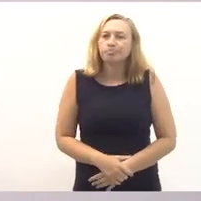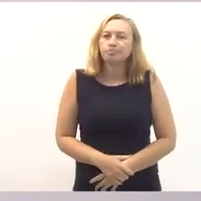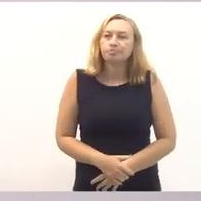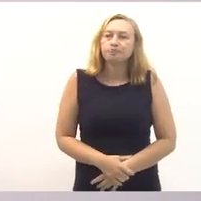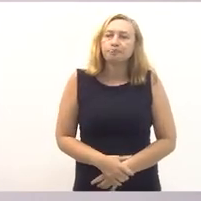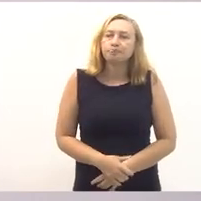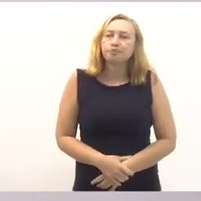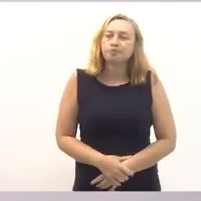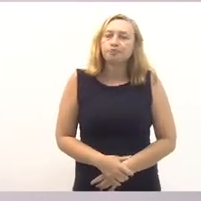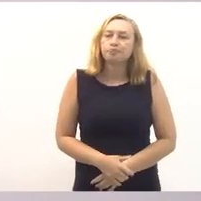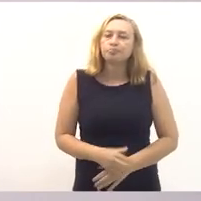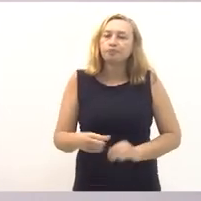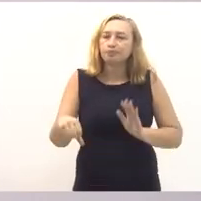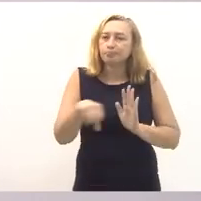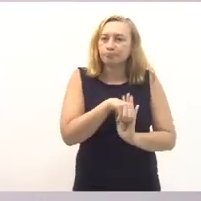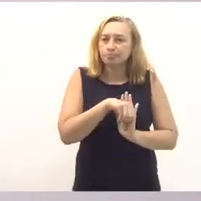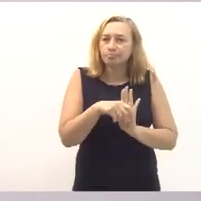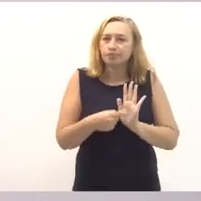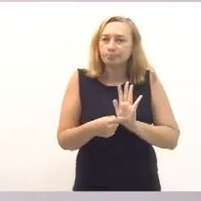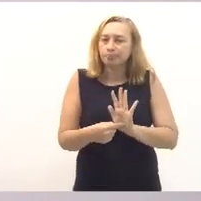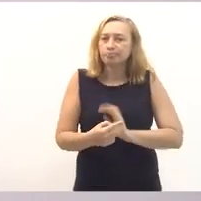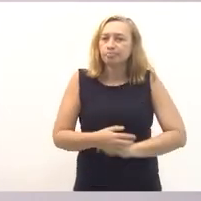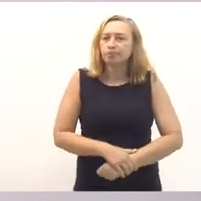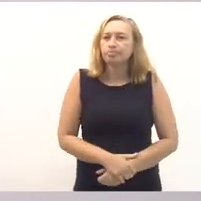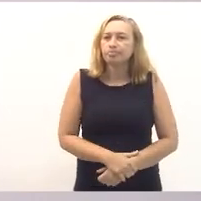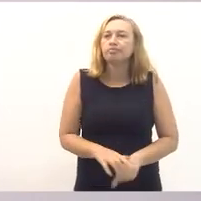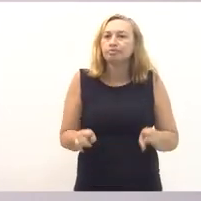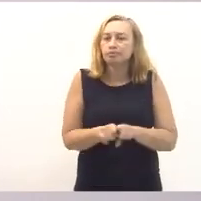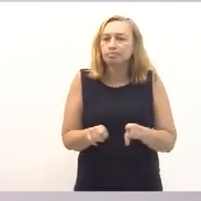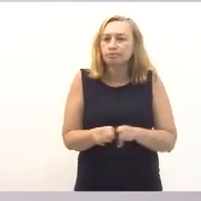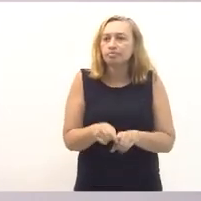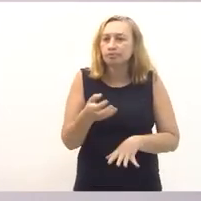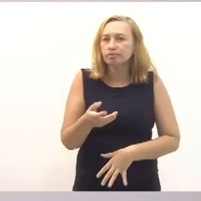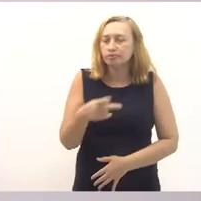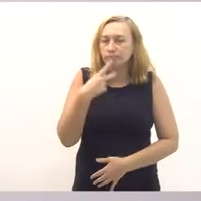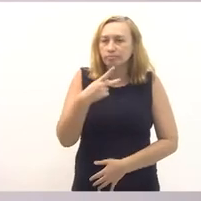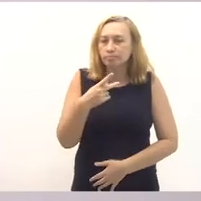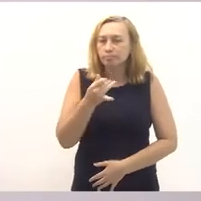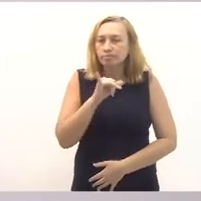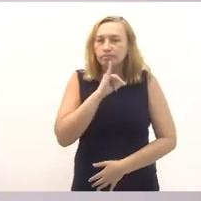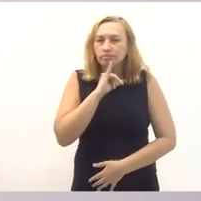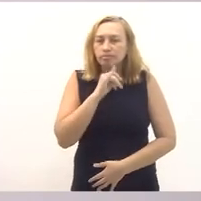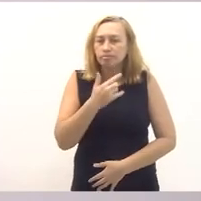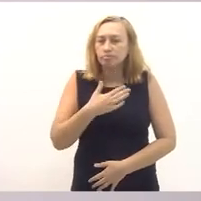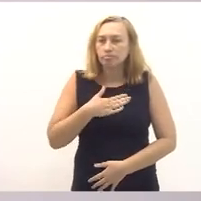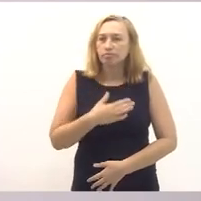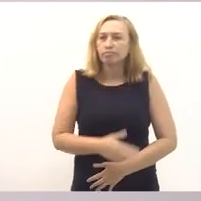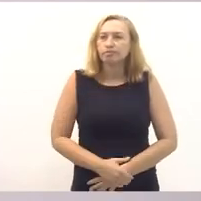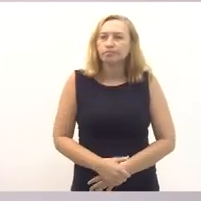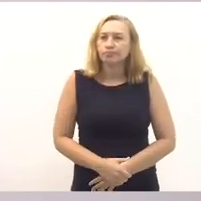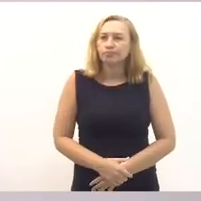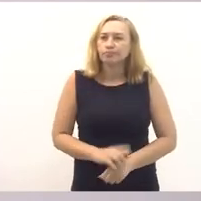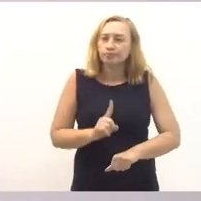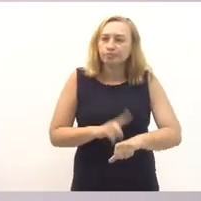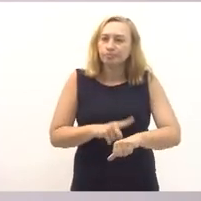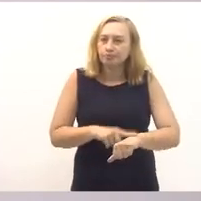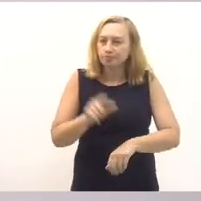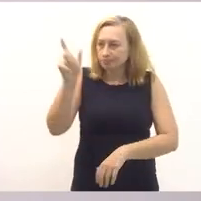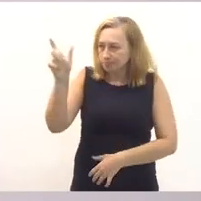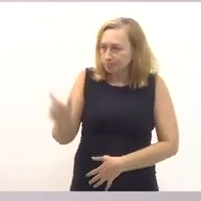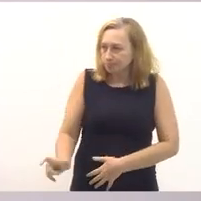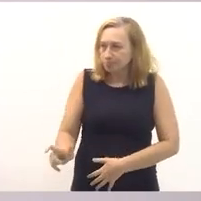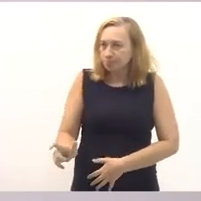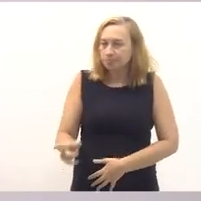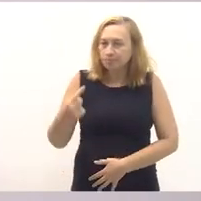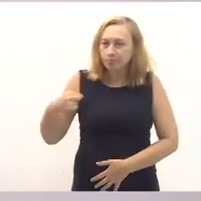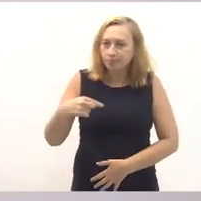tipificar o crime e também eu quero trazer a minha insatisfação na Porque no momento que essa pessoa